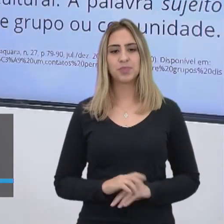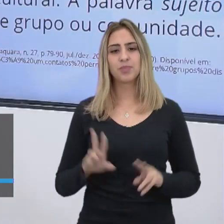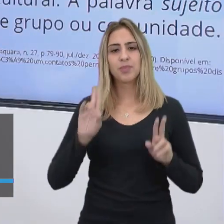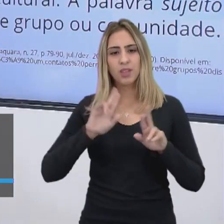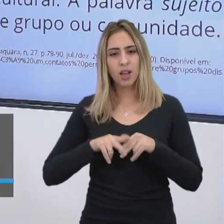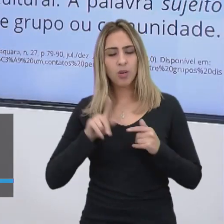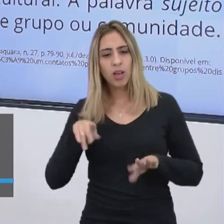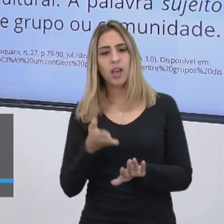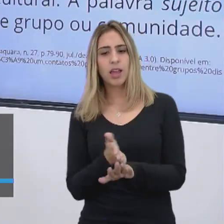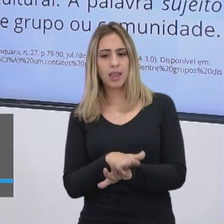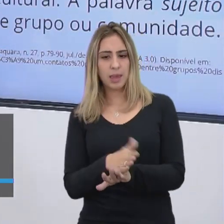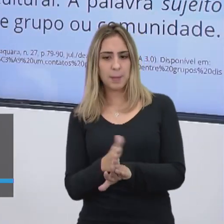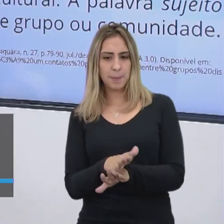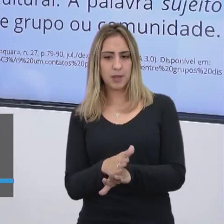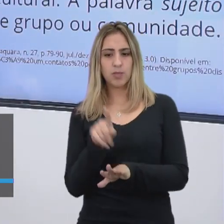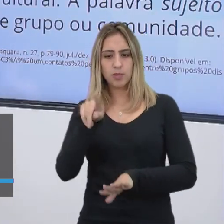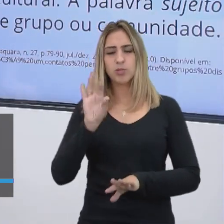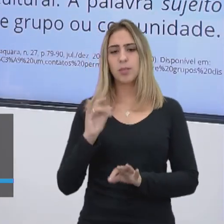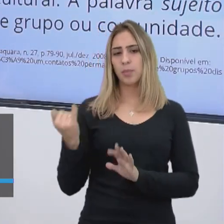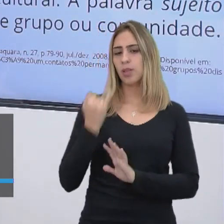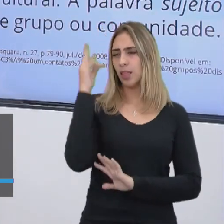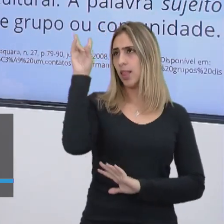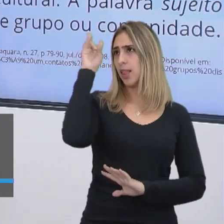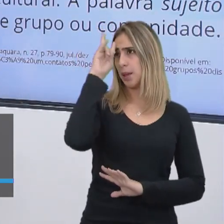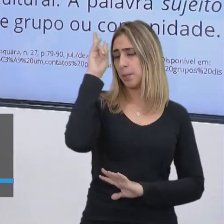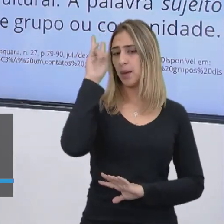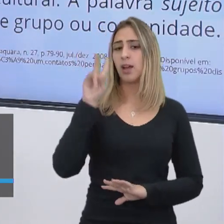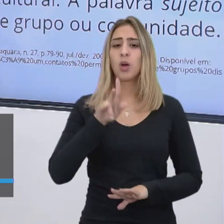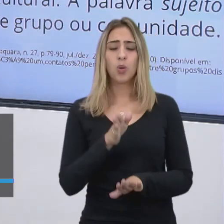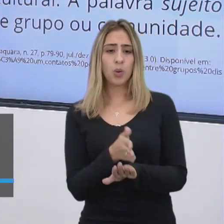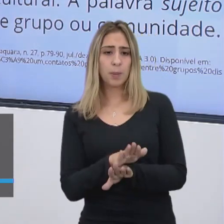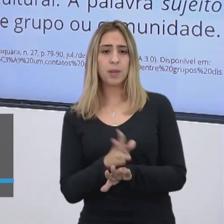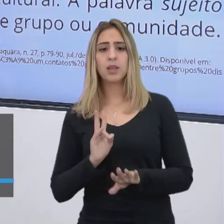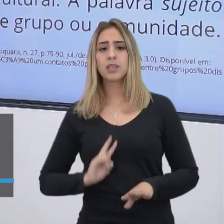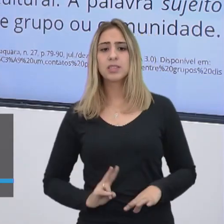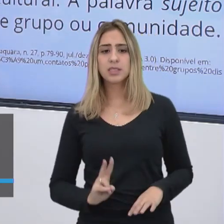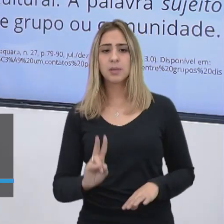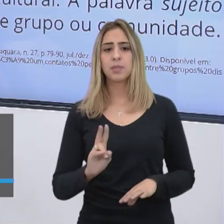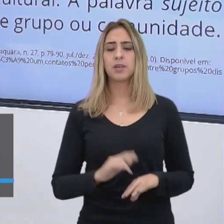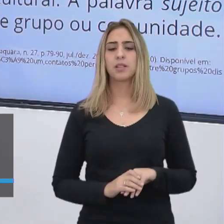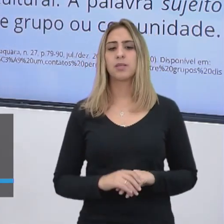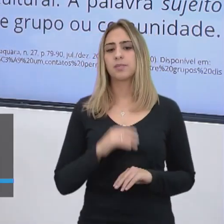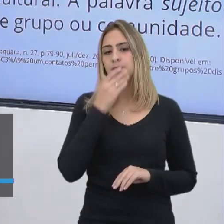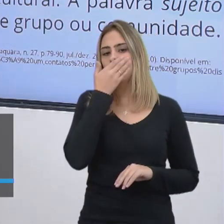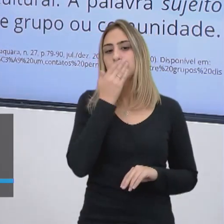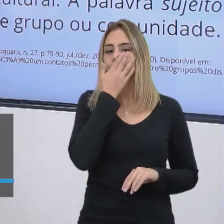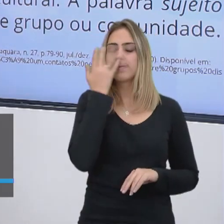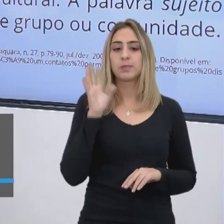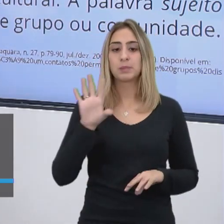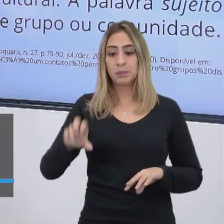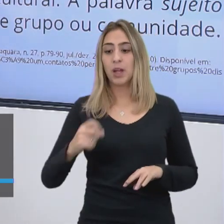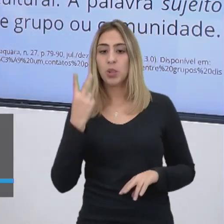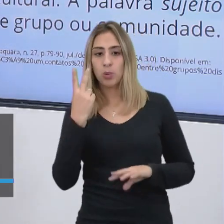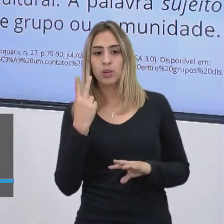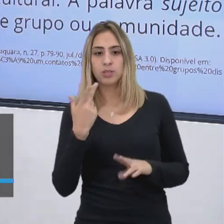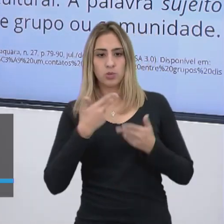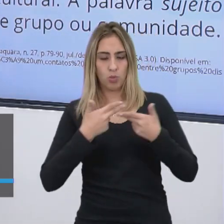que é híbrido, isso é importante relembrar, o híbrido é sempre quando você pega dois